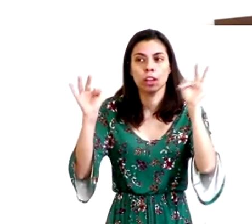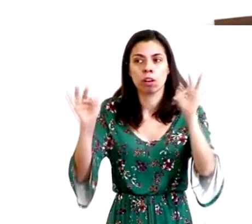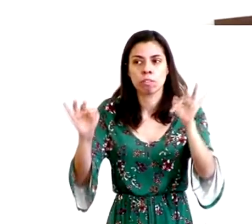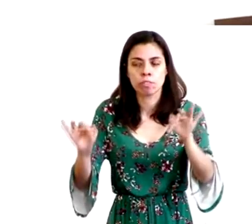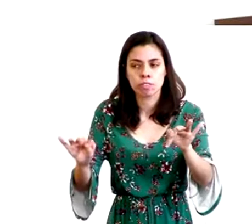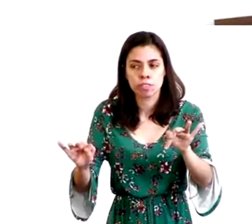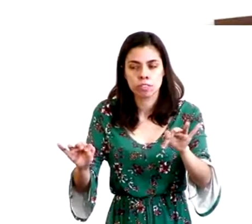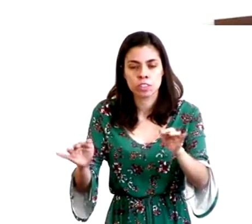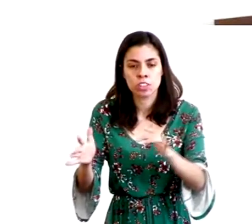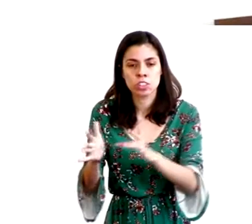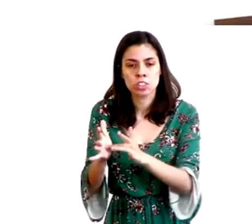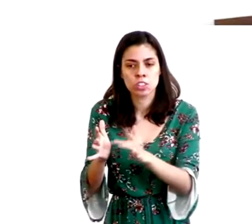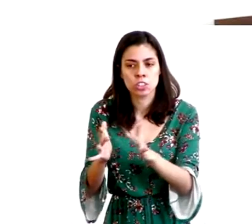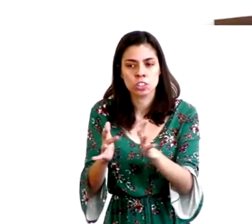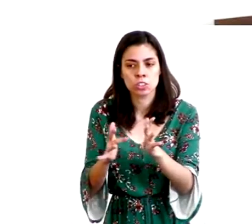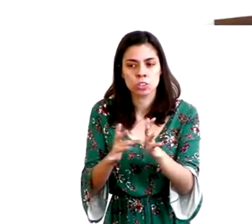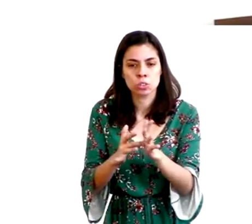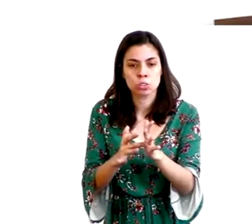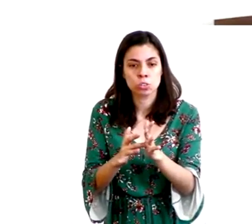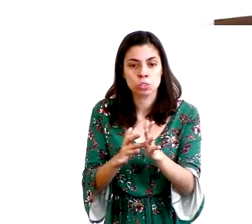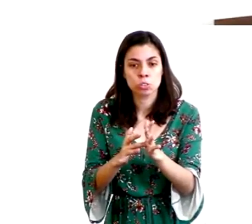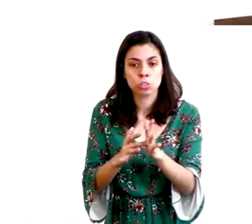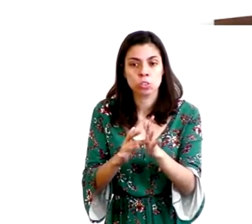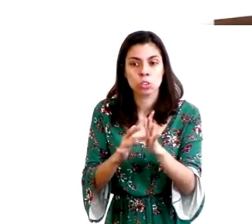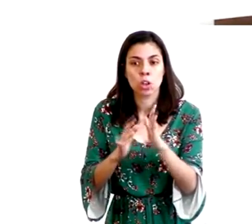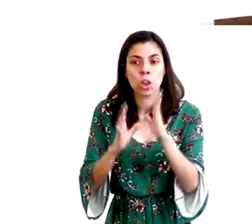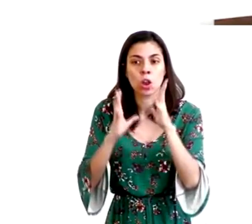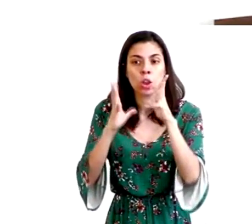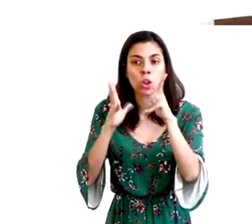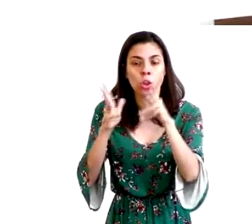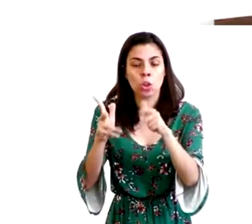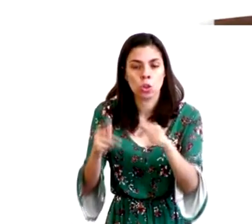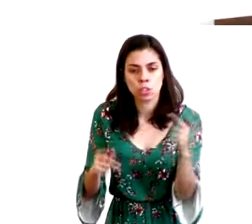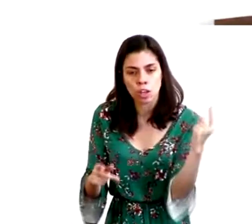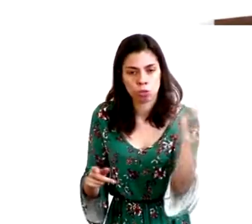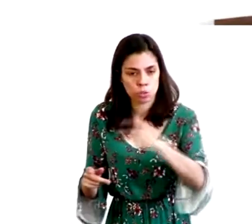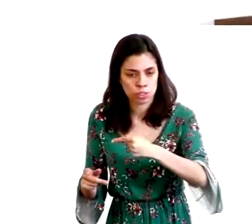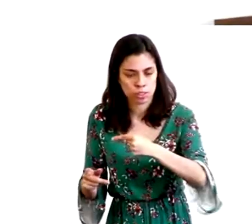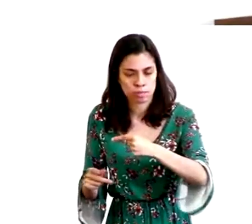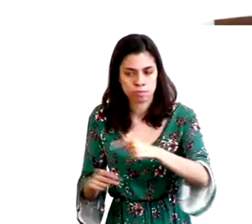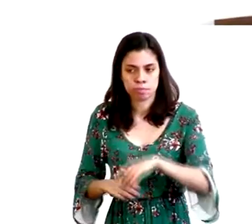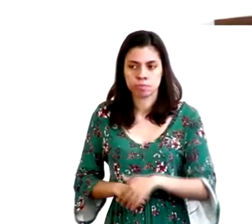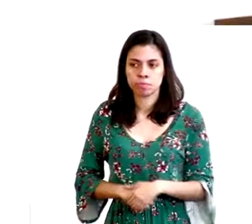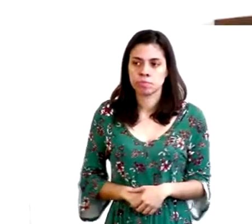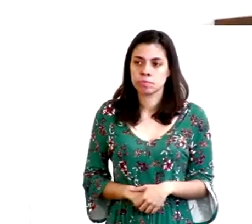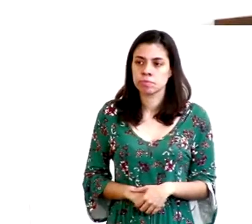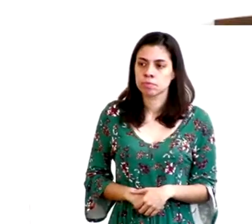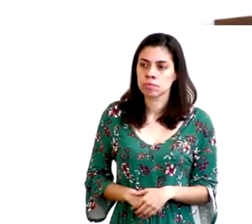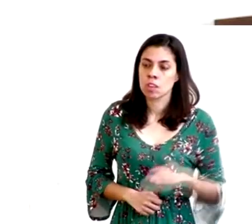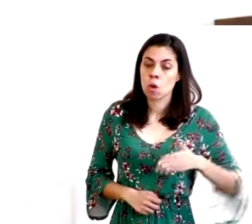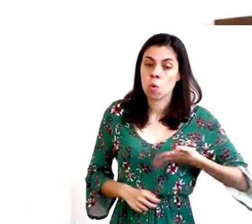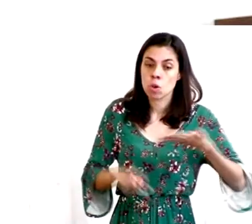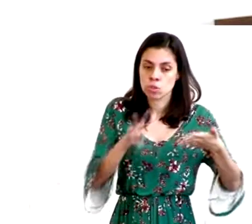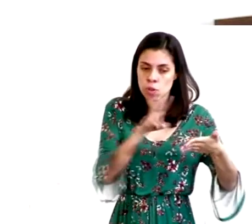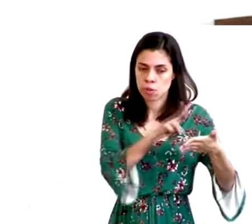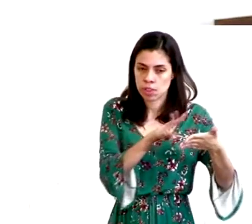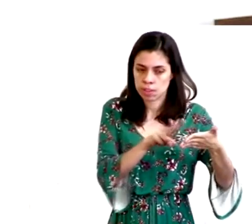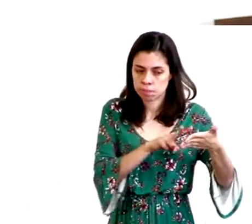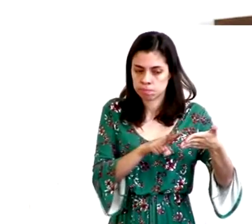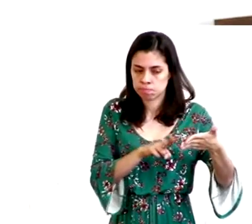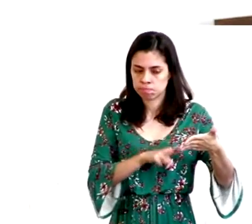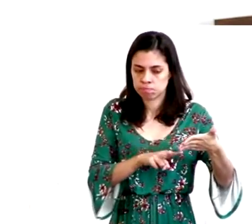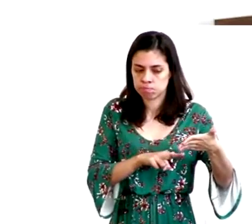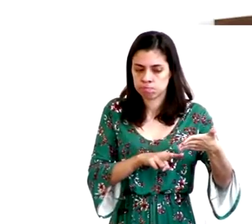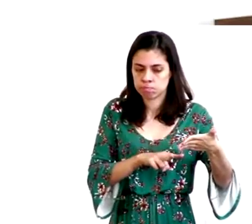seguir. Mas se lermos cuidadosamente o Evangelho de Mateus, vamos perceber que os capítulos de 5